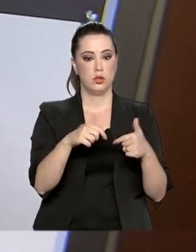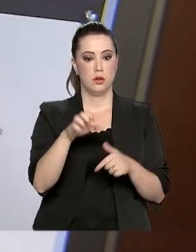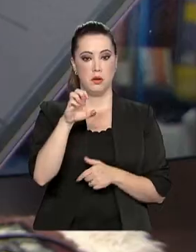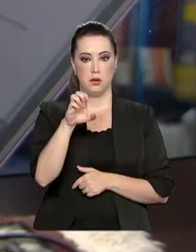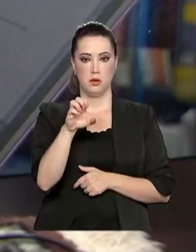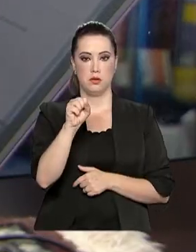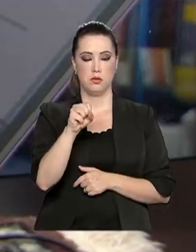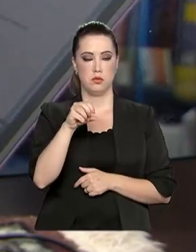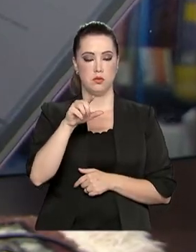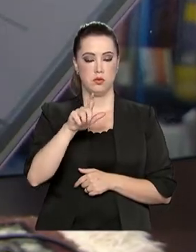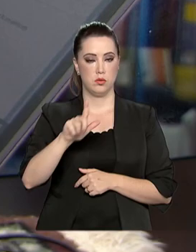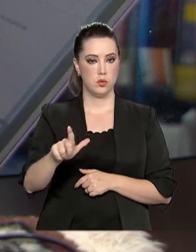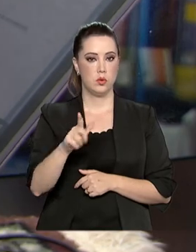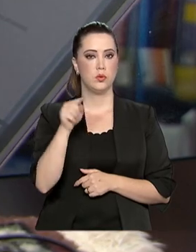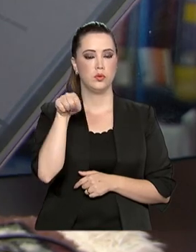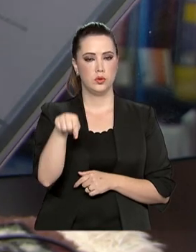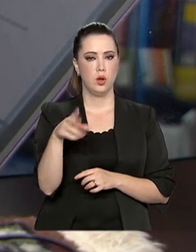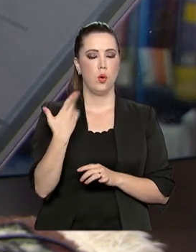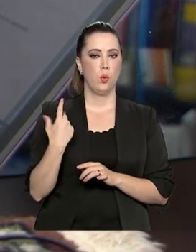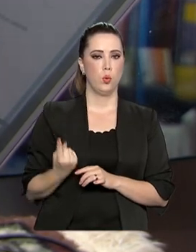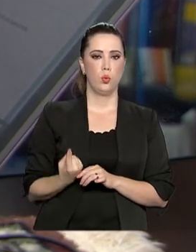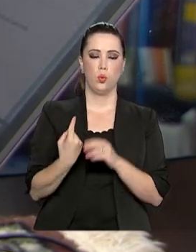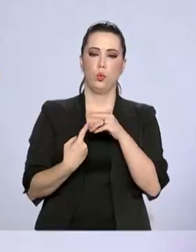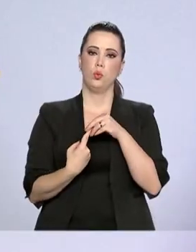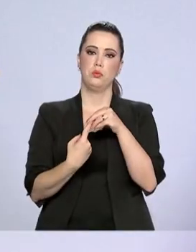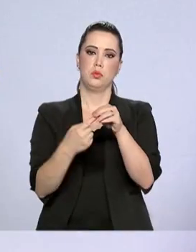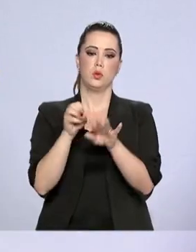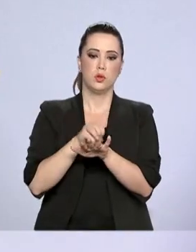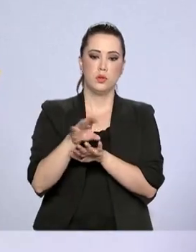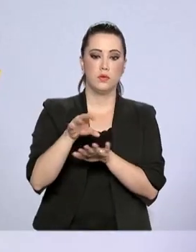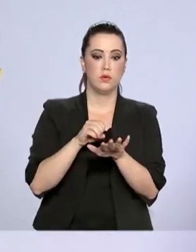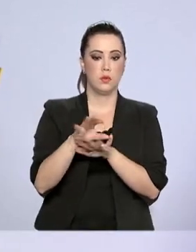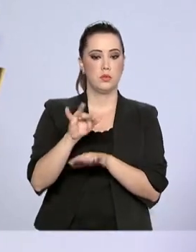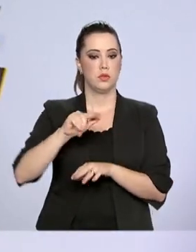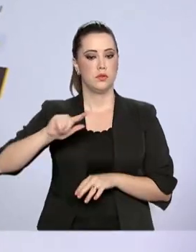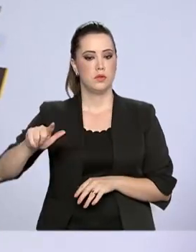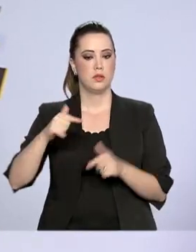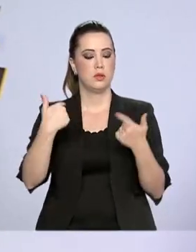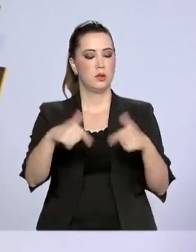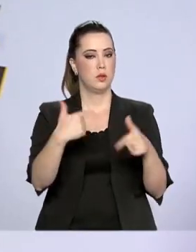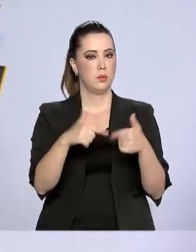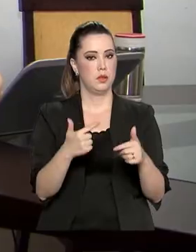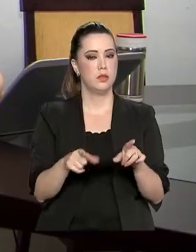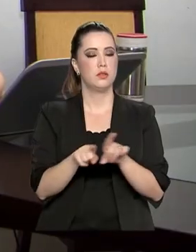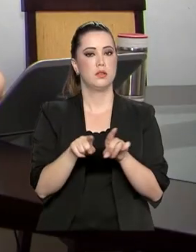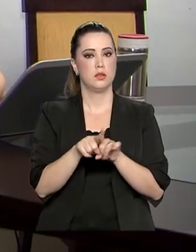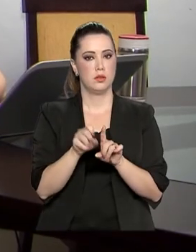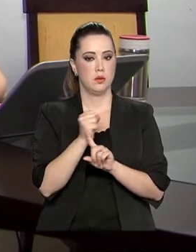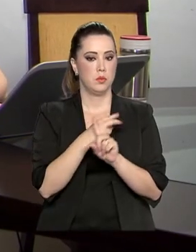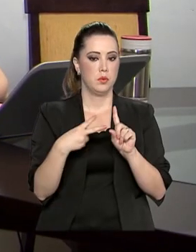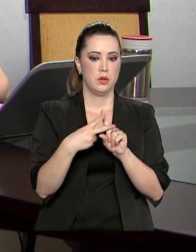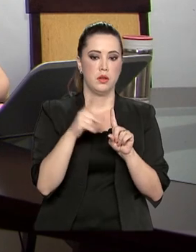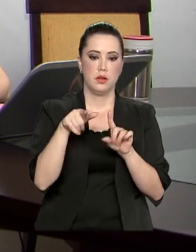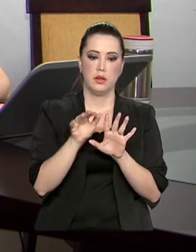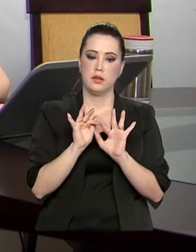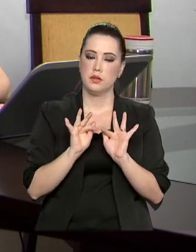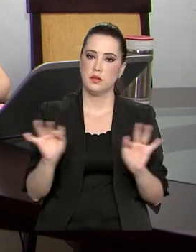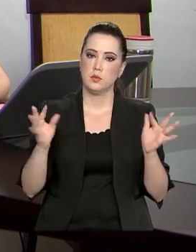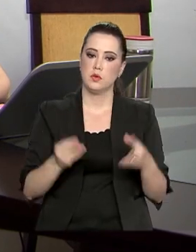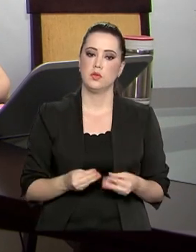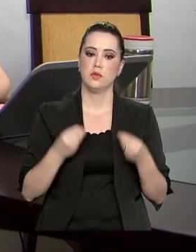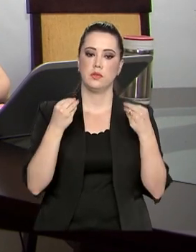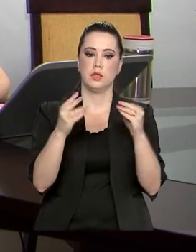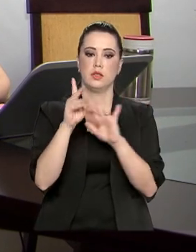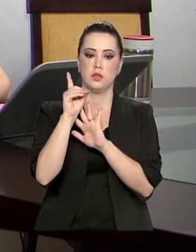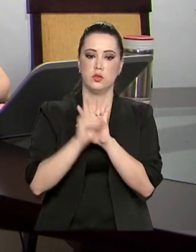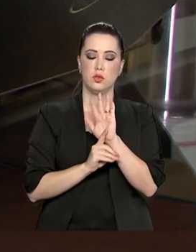-Social. Para ela, a ferramenta que unifica informações fiscais, trabalhistas e previdenciárias é simples e garante direitos